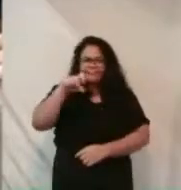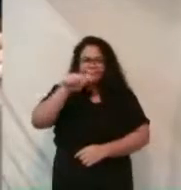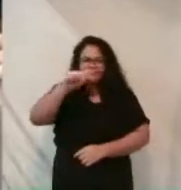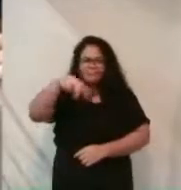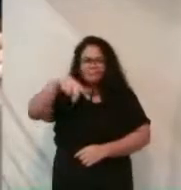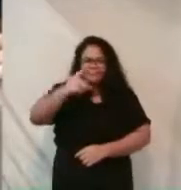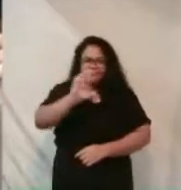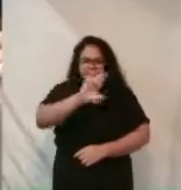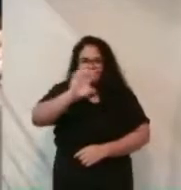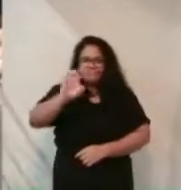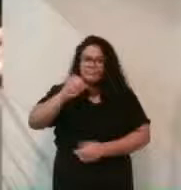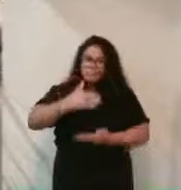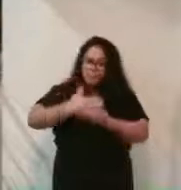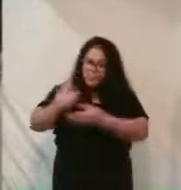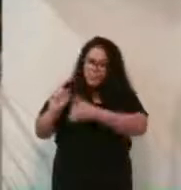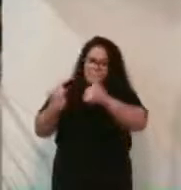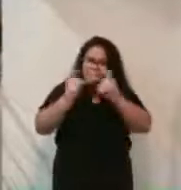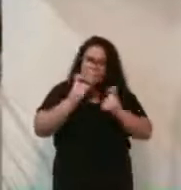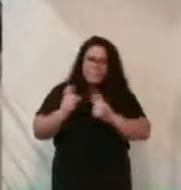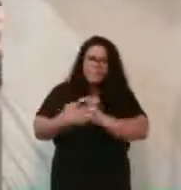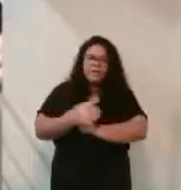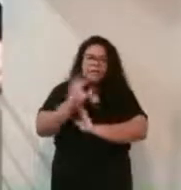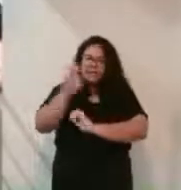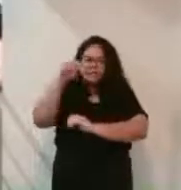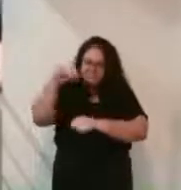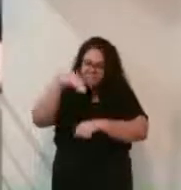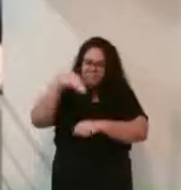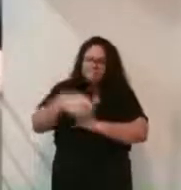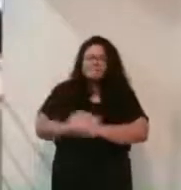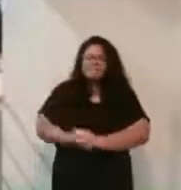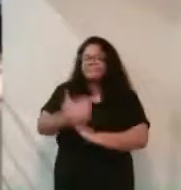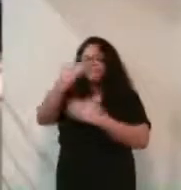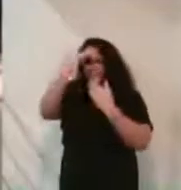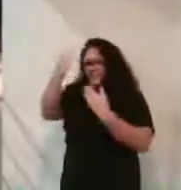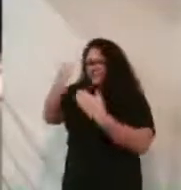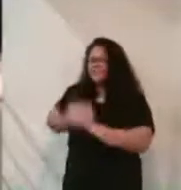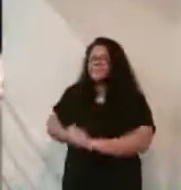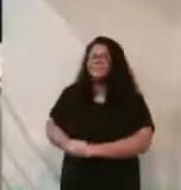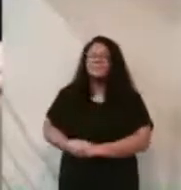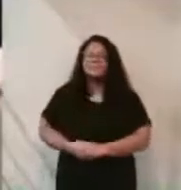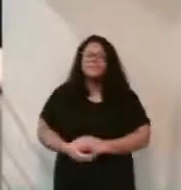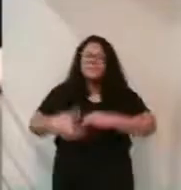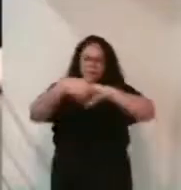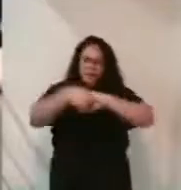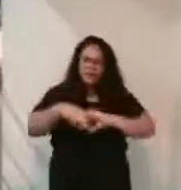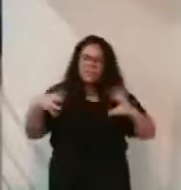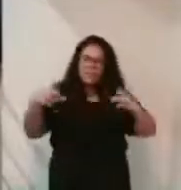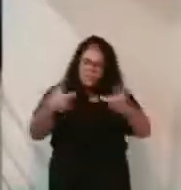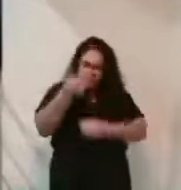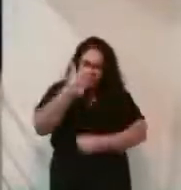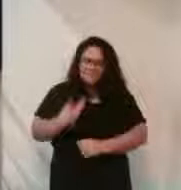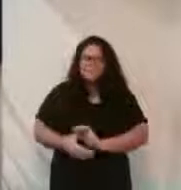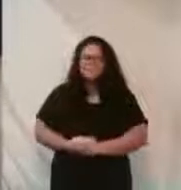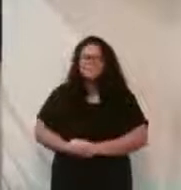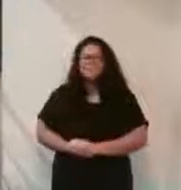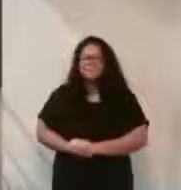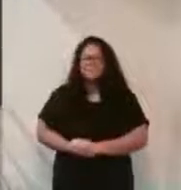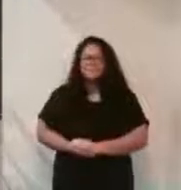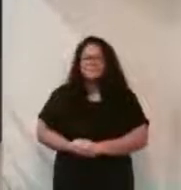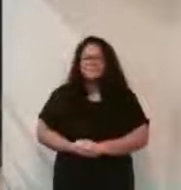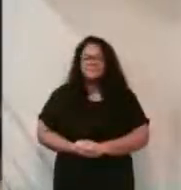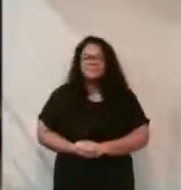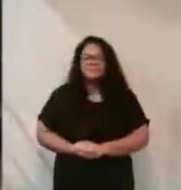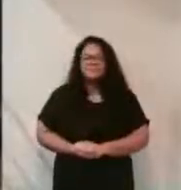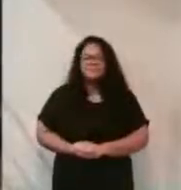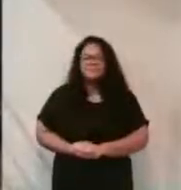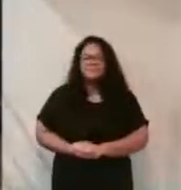o senhor tem 5 minutos para a sua fala. Obrigado, doutora Áurea. Cumprimentar a todas e todos novamente. Apenas